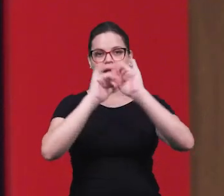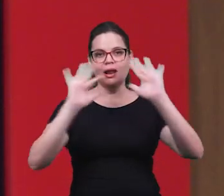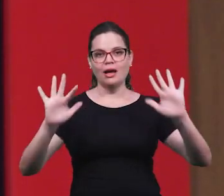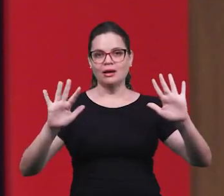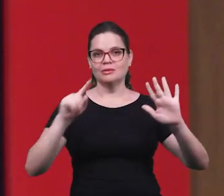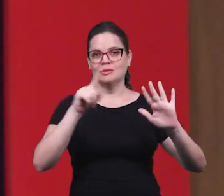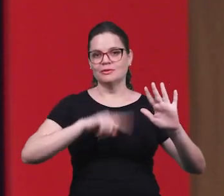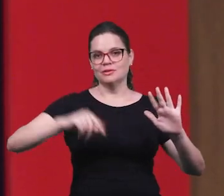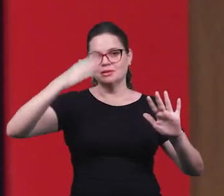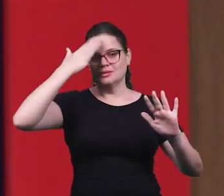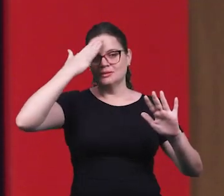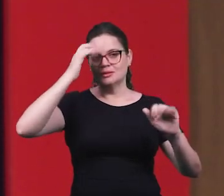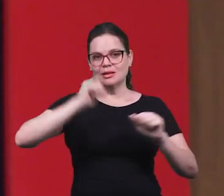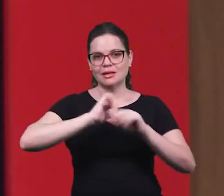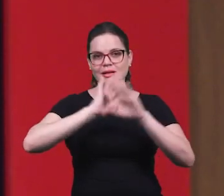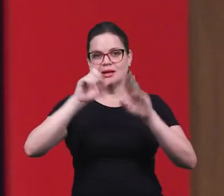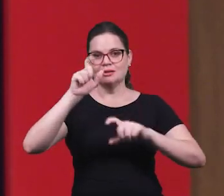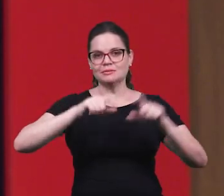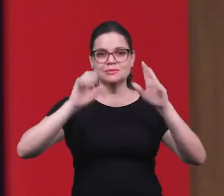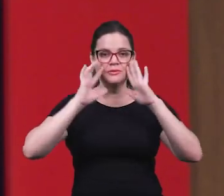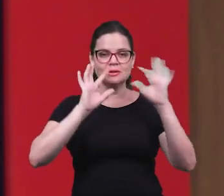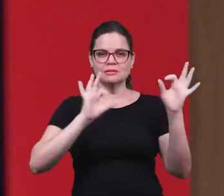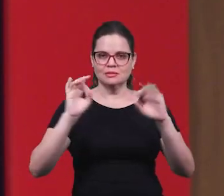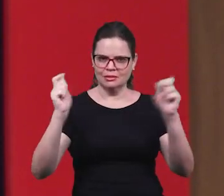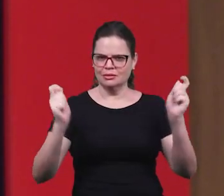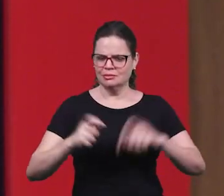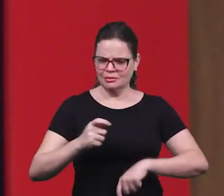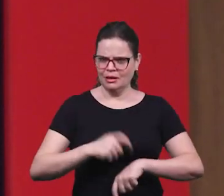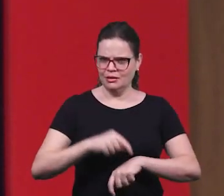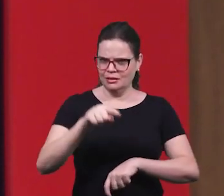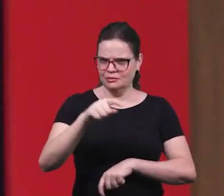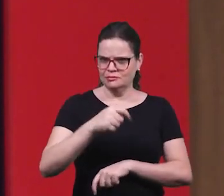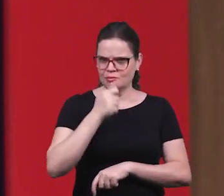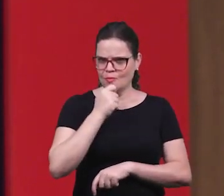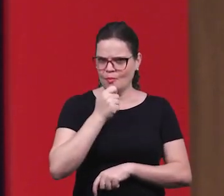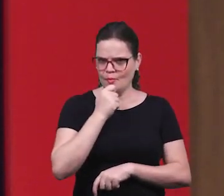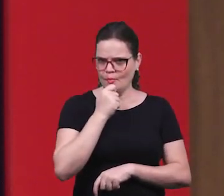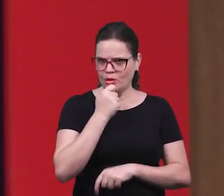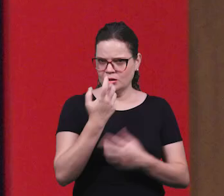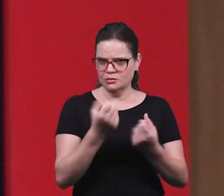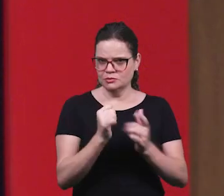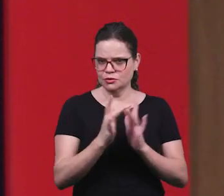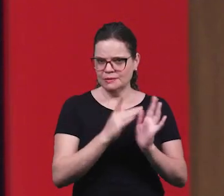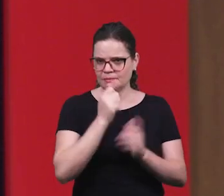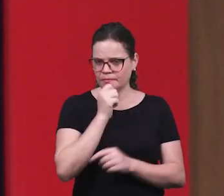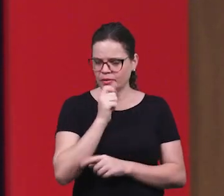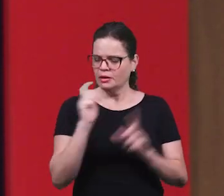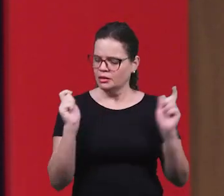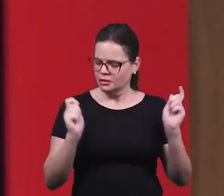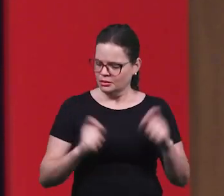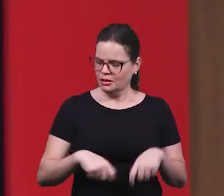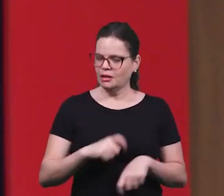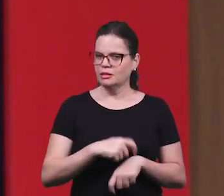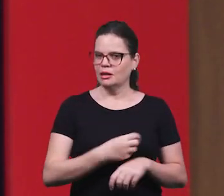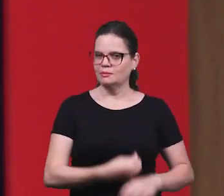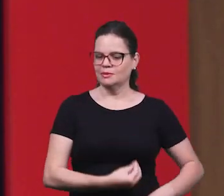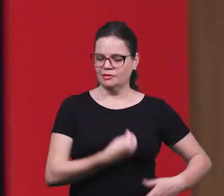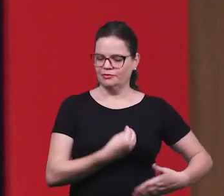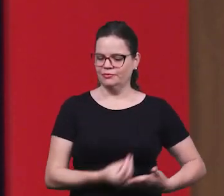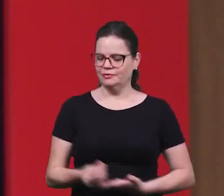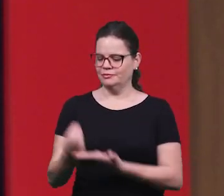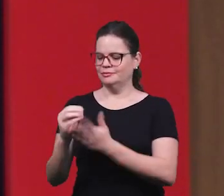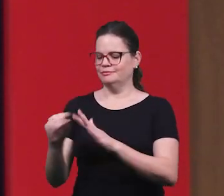estão nos acompanhando, que ainda há tempo, ainda há uma oportunidade de entregarmos a nossa vida ao